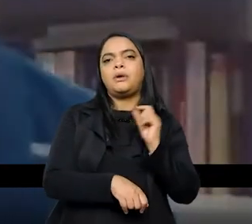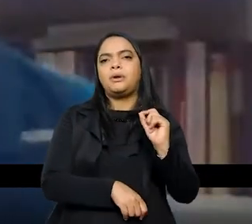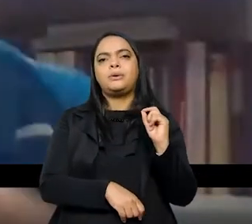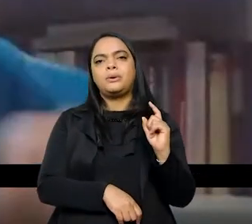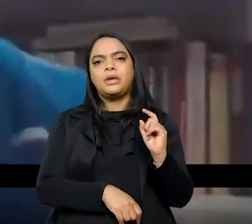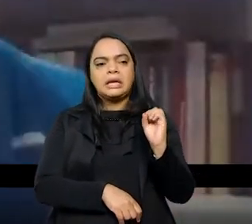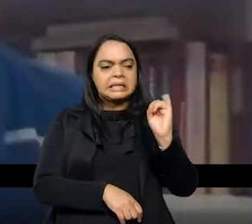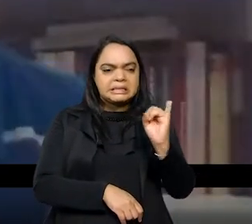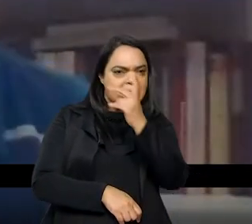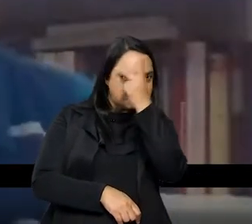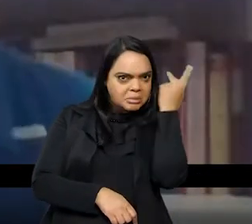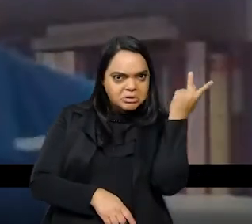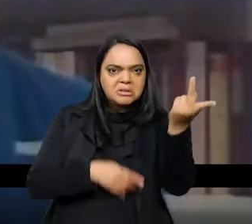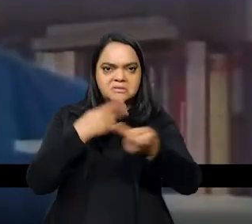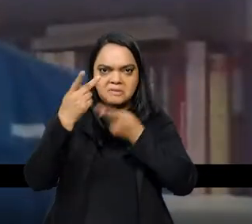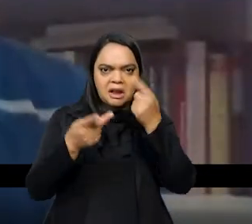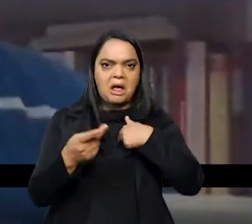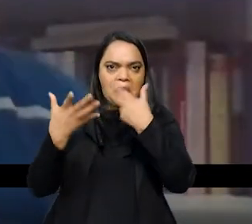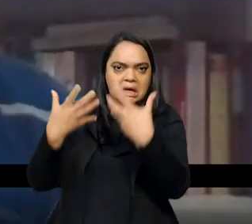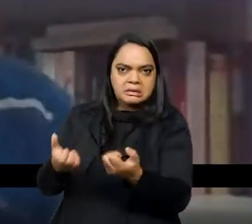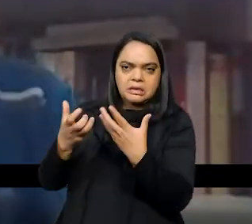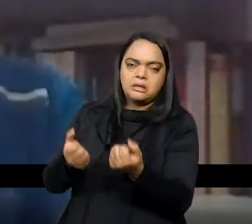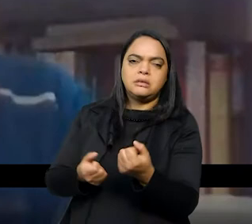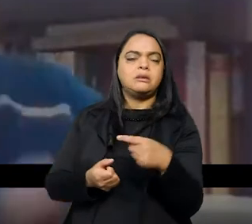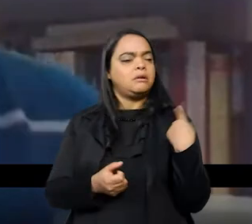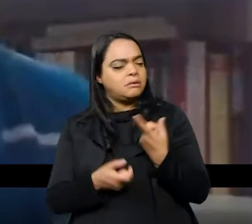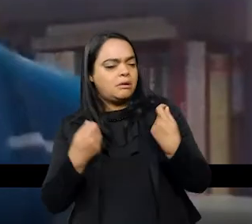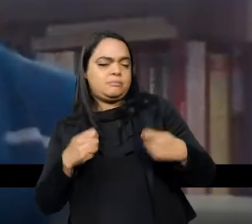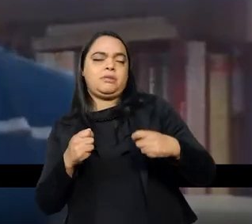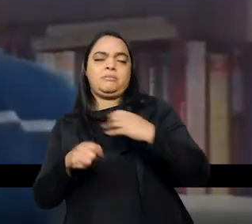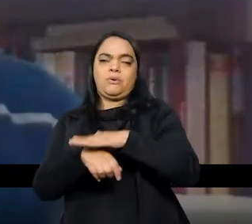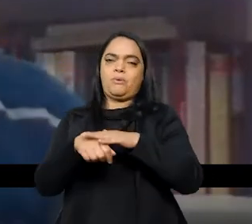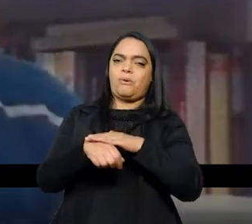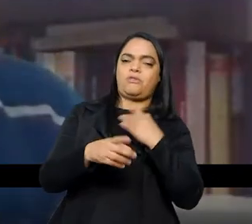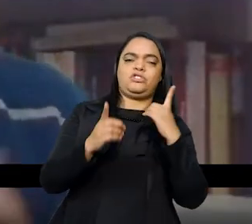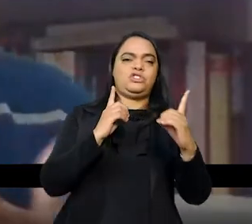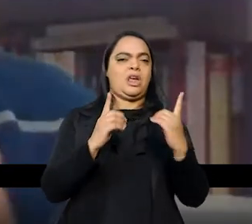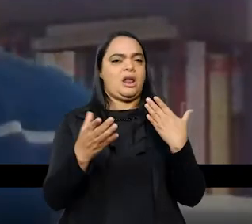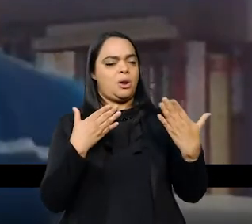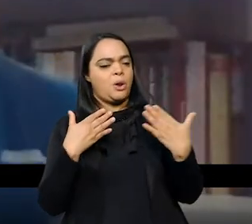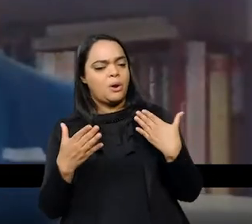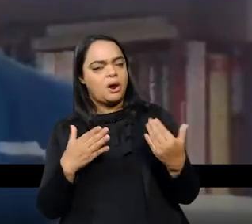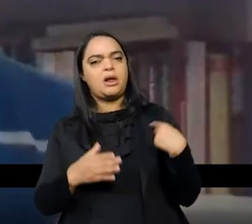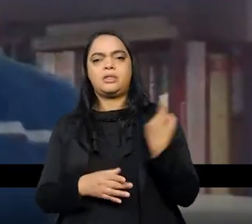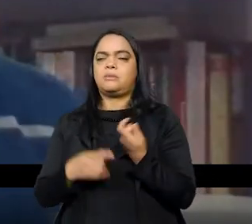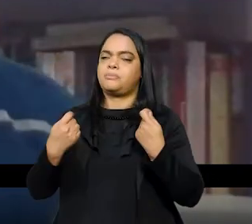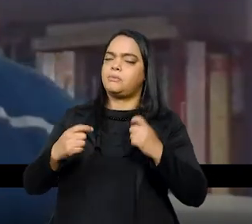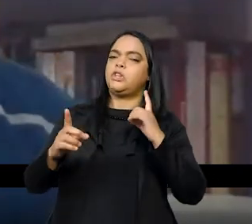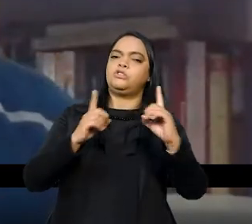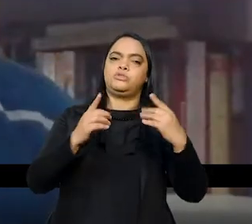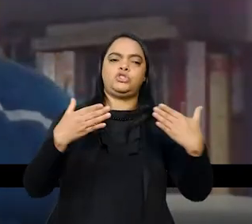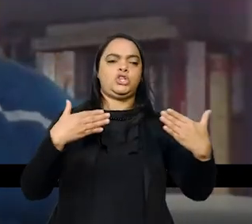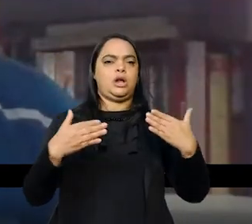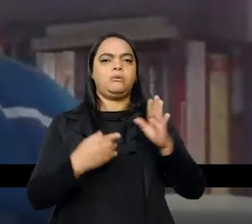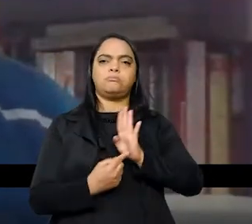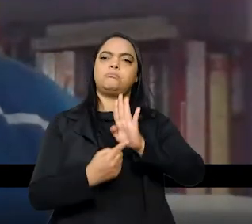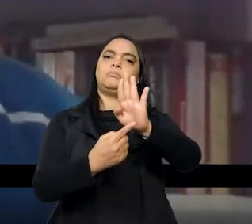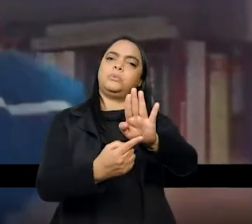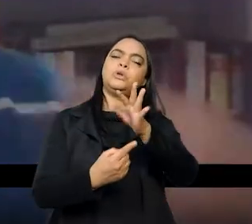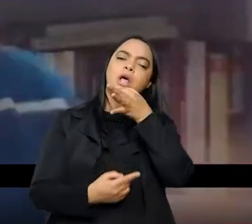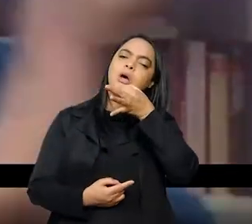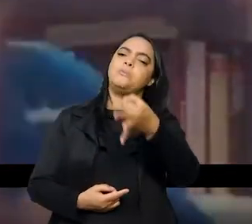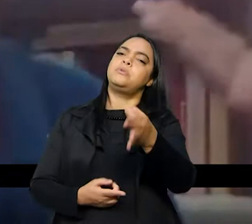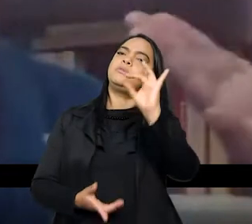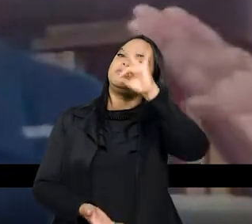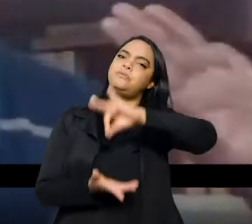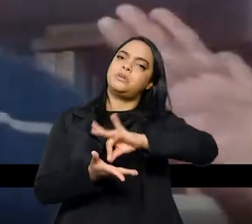vamos conter, vamos conversar, vamos dialogar. Eu acho que temos que partir para esse diálogo, temos que mostrar o que é que está acontecendo. Né?